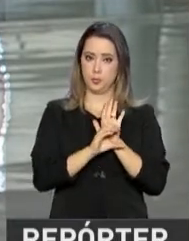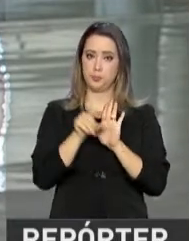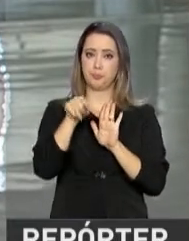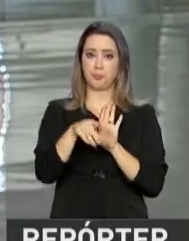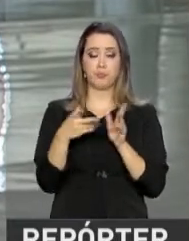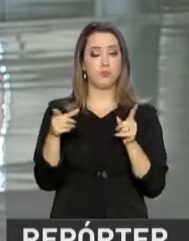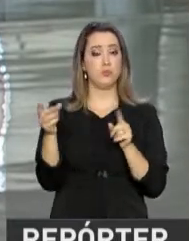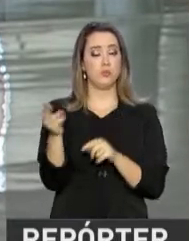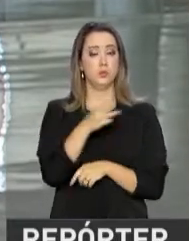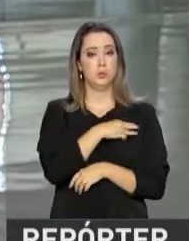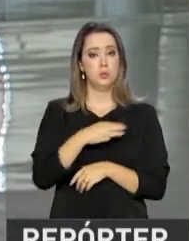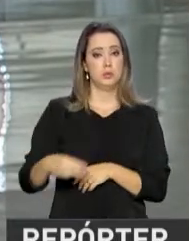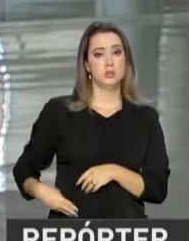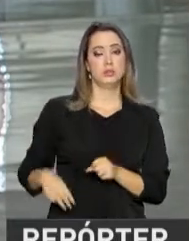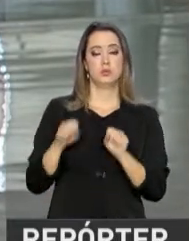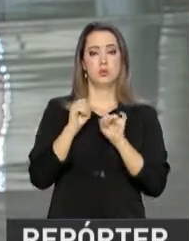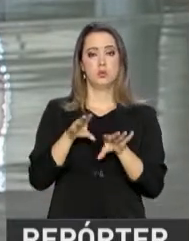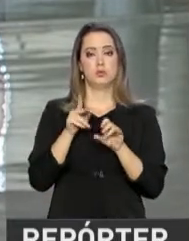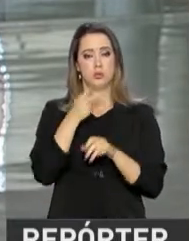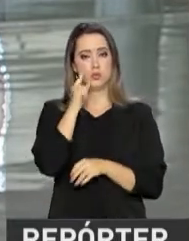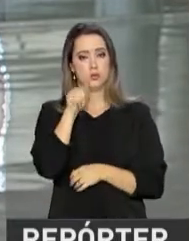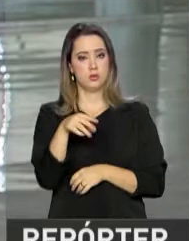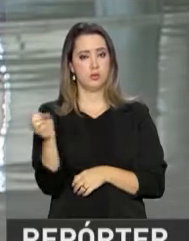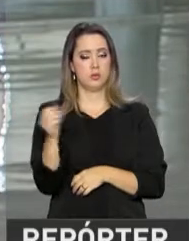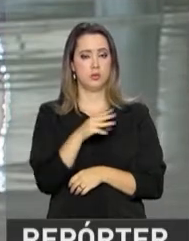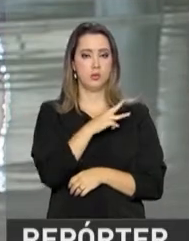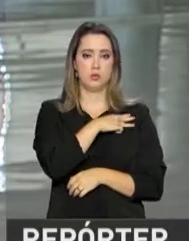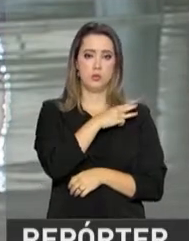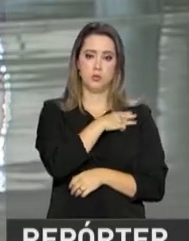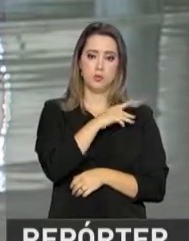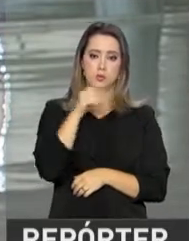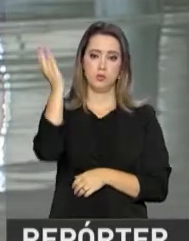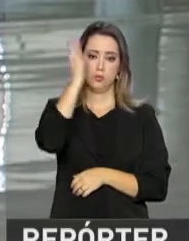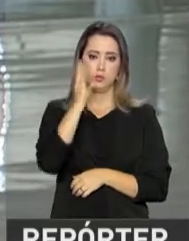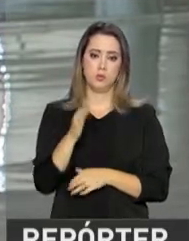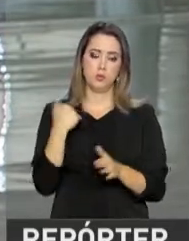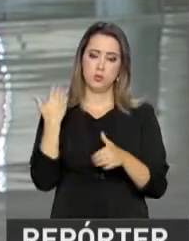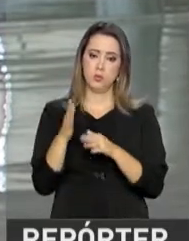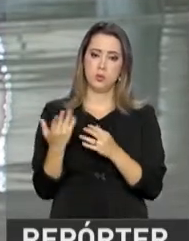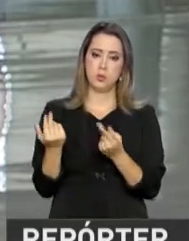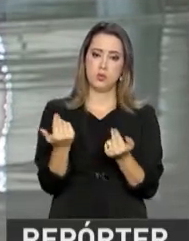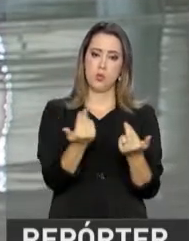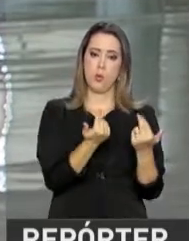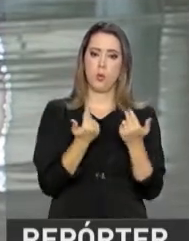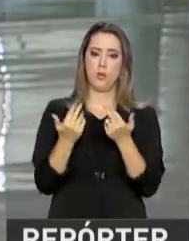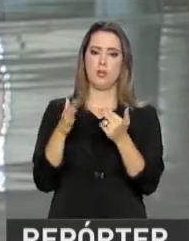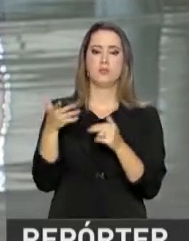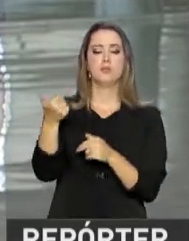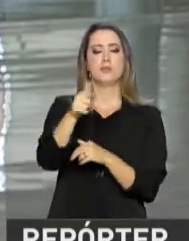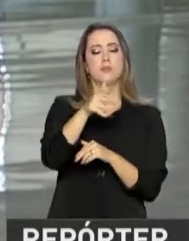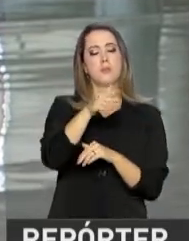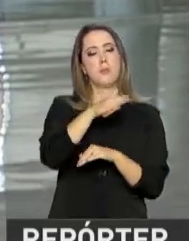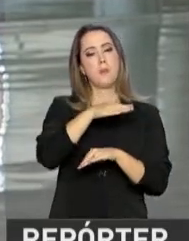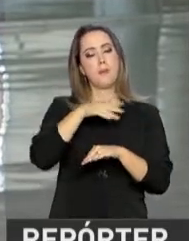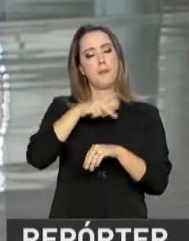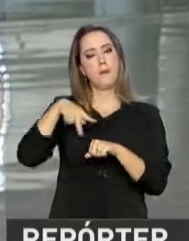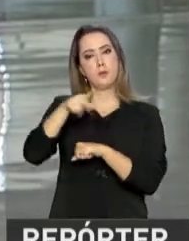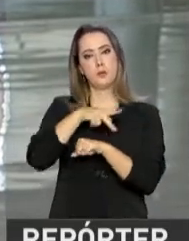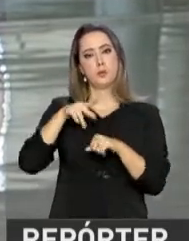mendonça filho disse que com o novo ensino médio o brasil se equipara às nações mais desenvolvidas